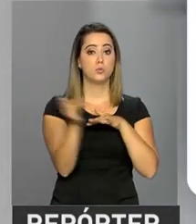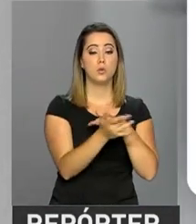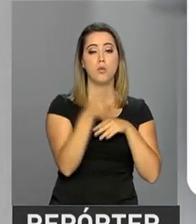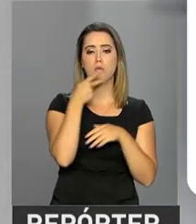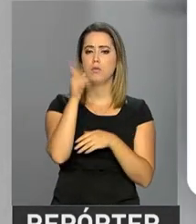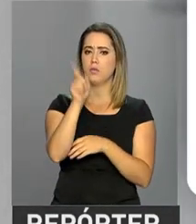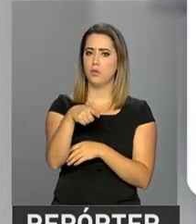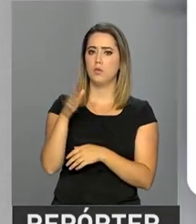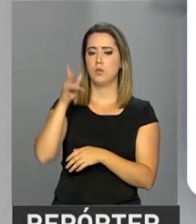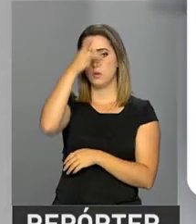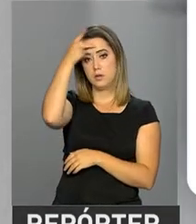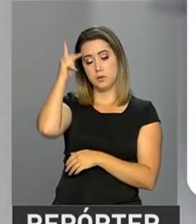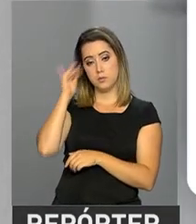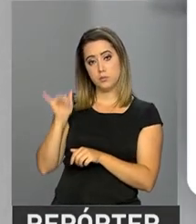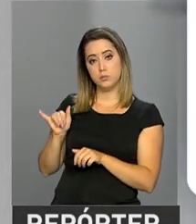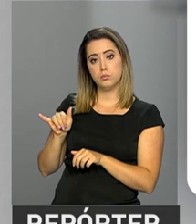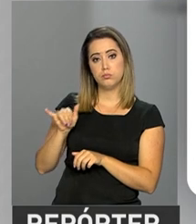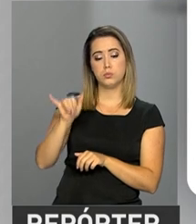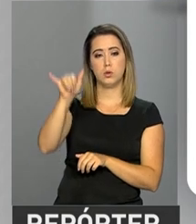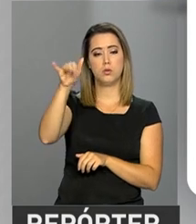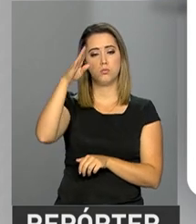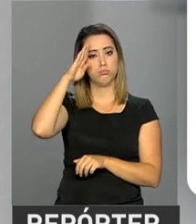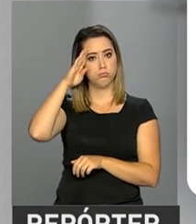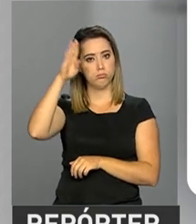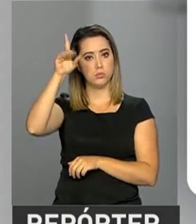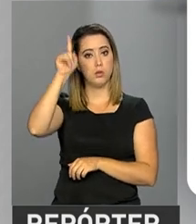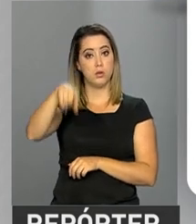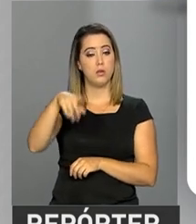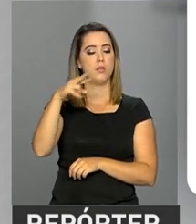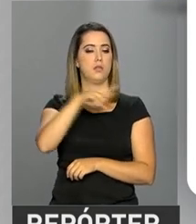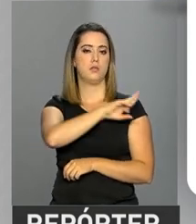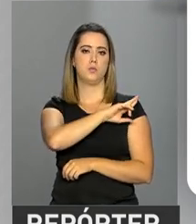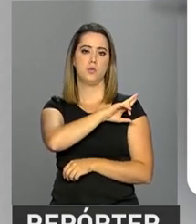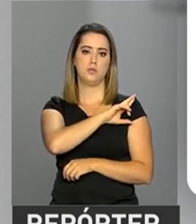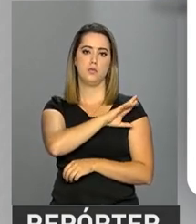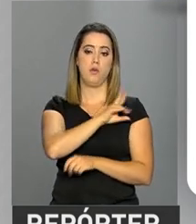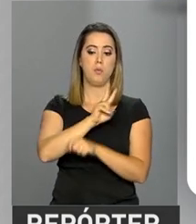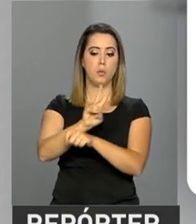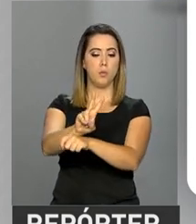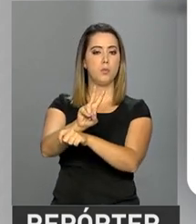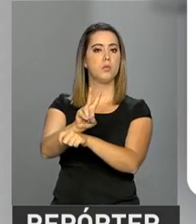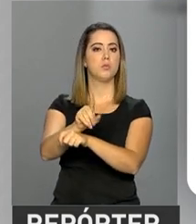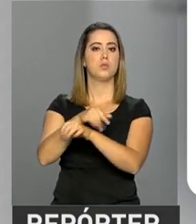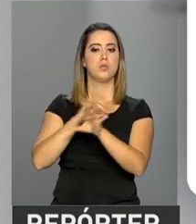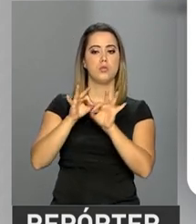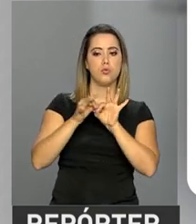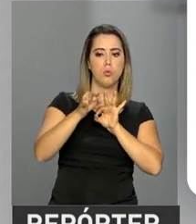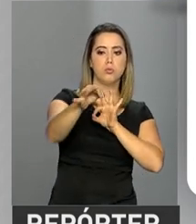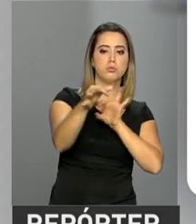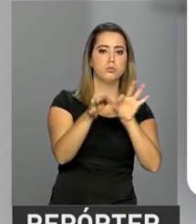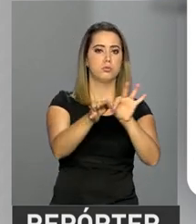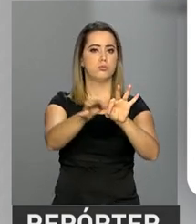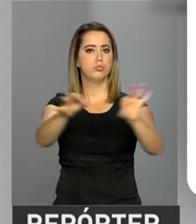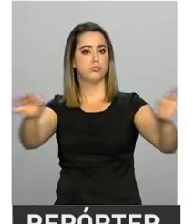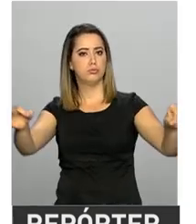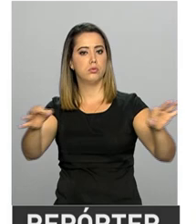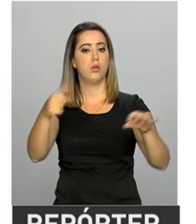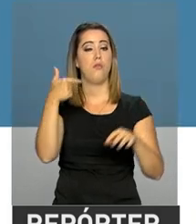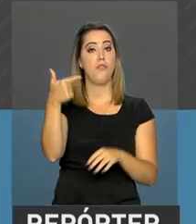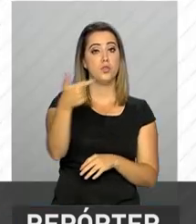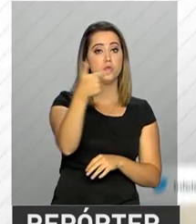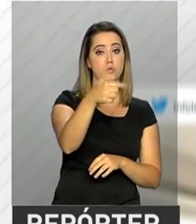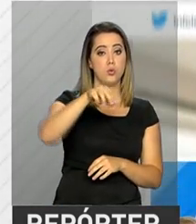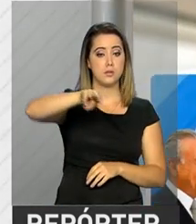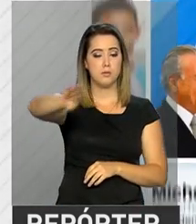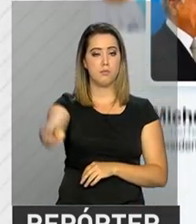brasileiros são responsáveis por defender um espaço aéreo de 22 milhões de quilômetros quadrados o